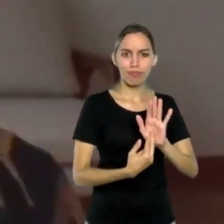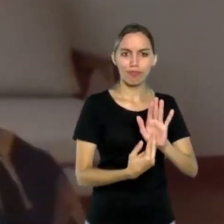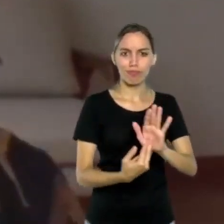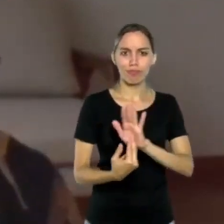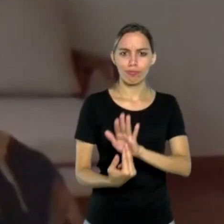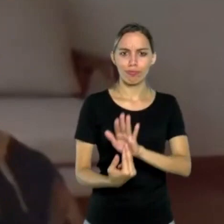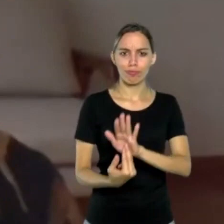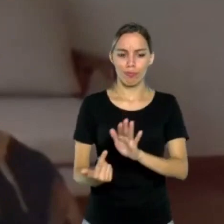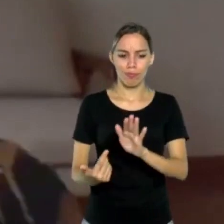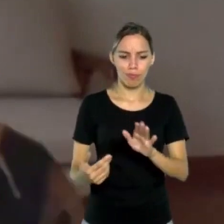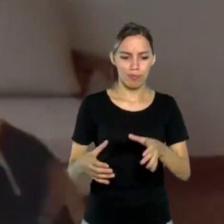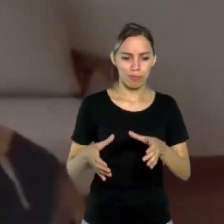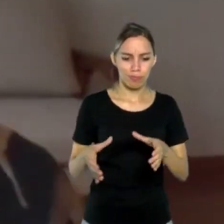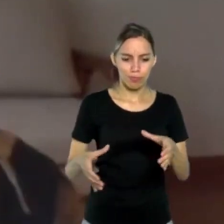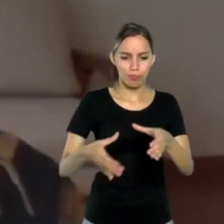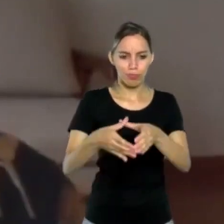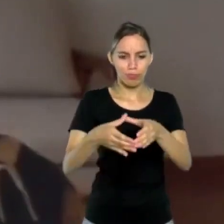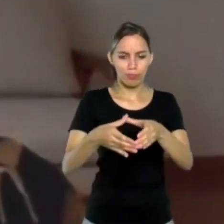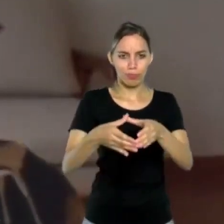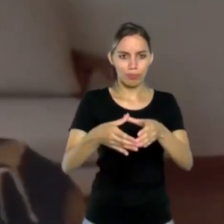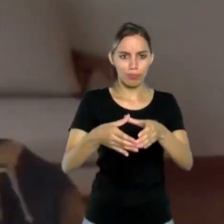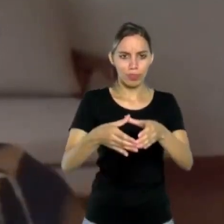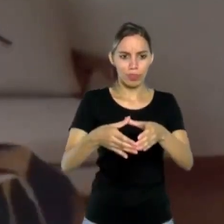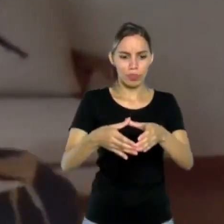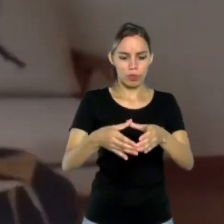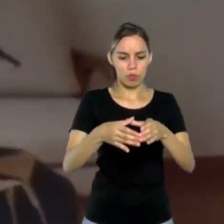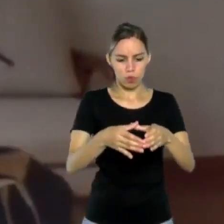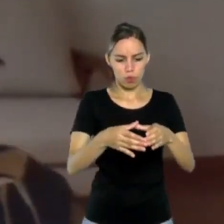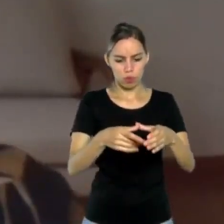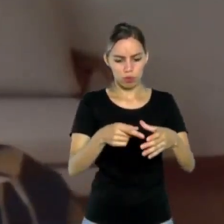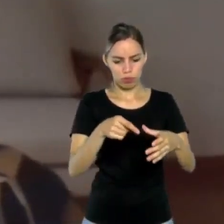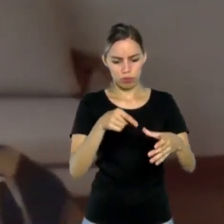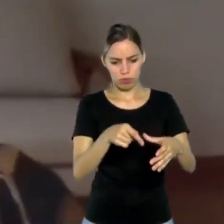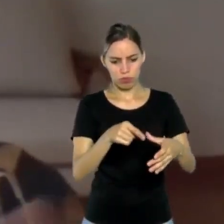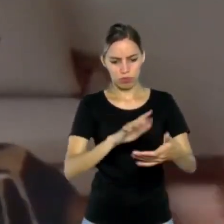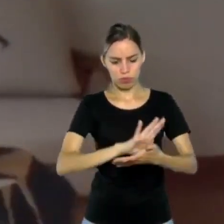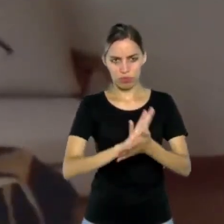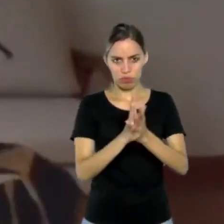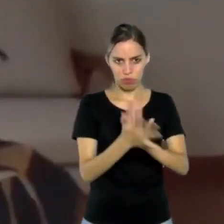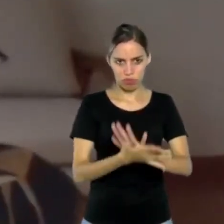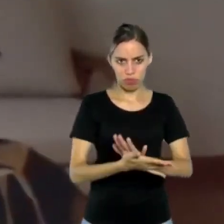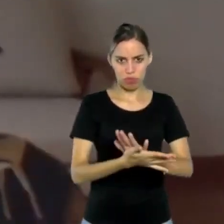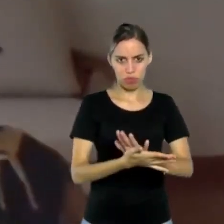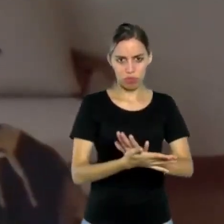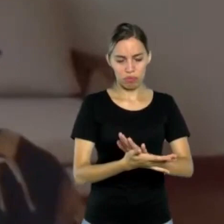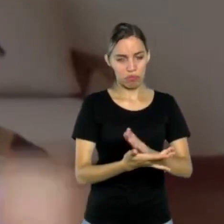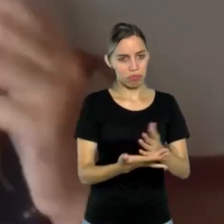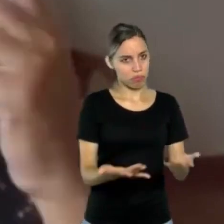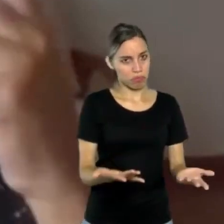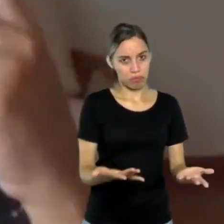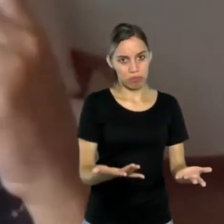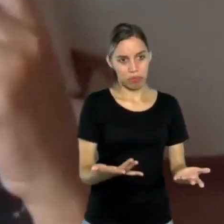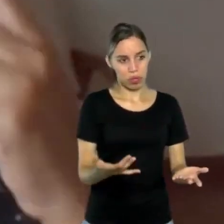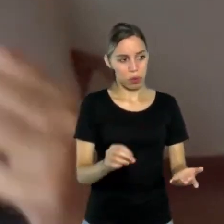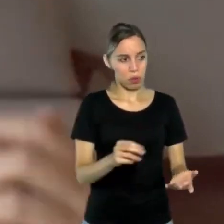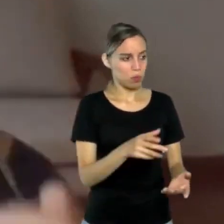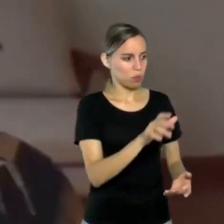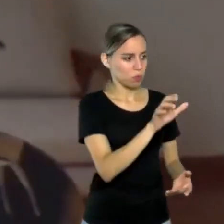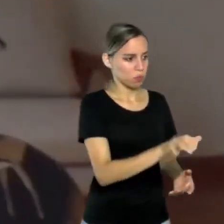nesse conjunto social que é opressor para a gente, ou no gênero oposto, né? Ou enfim, acho que a